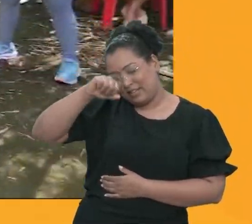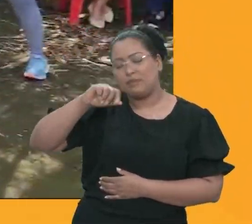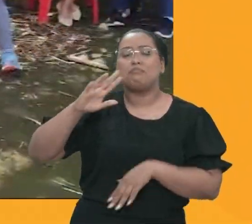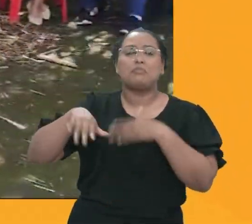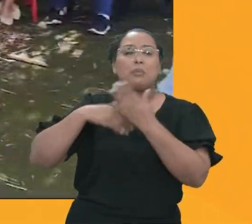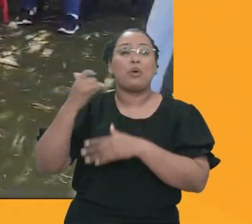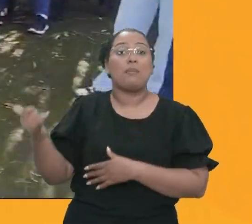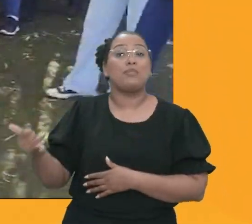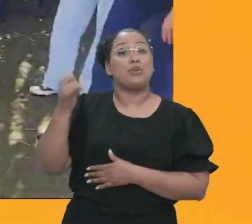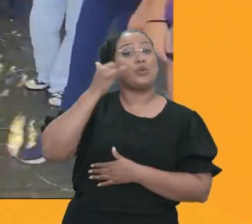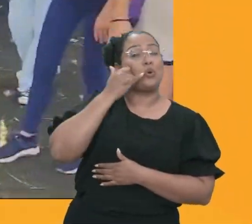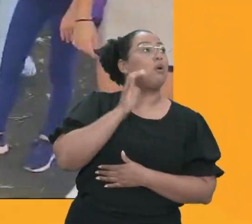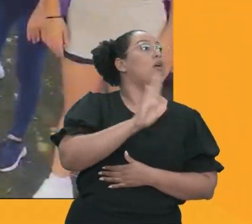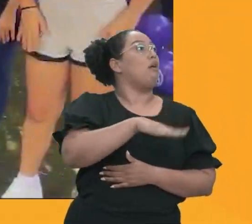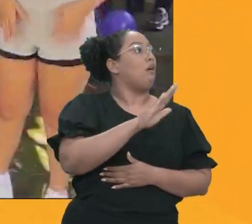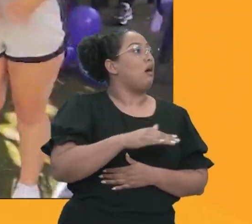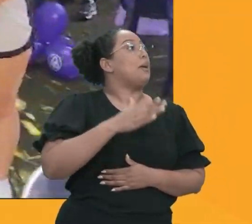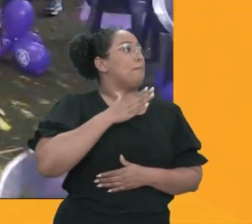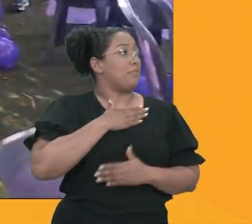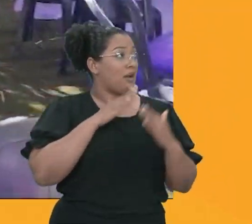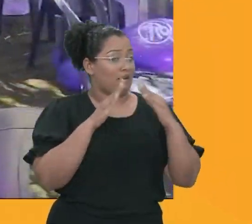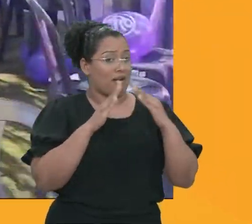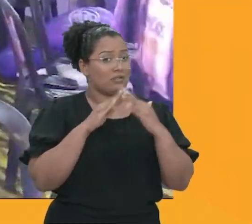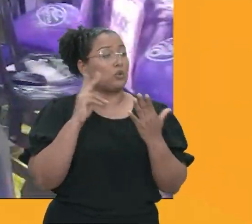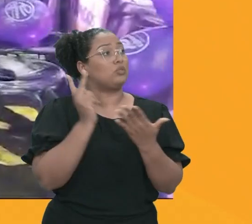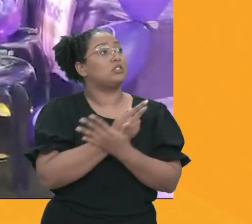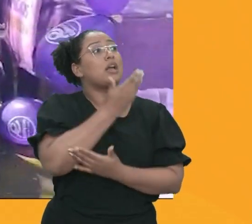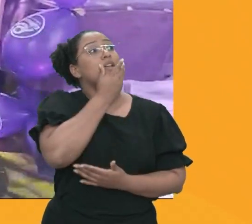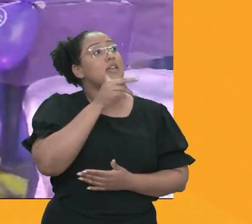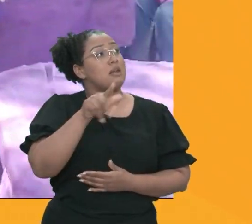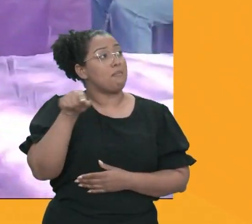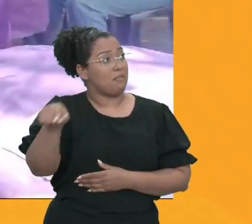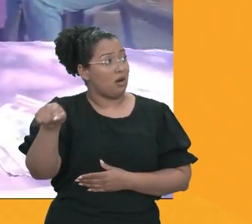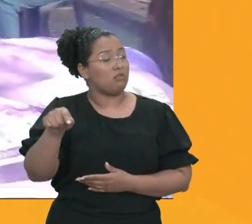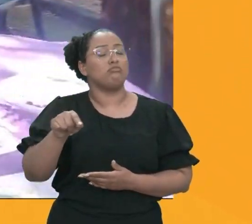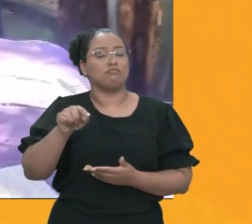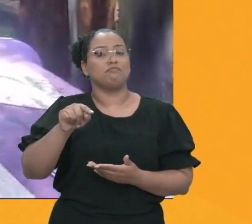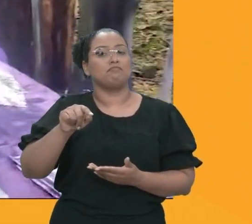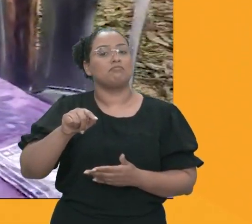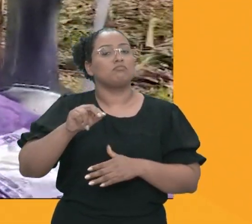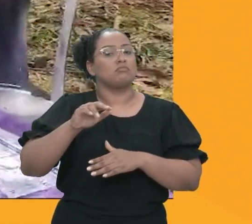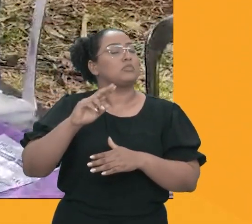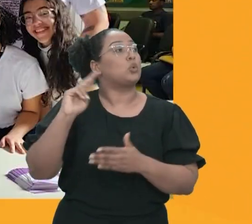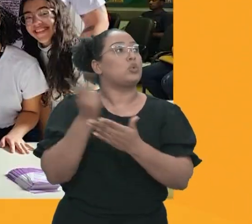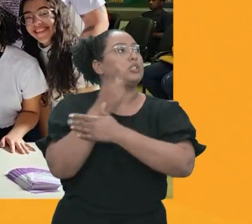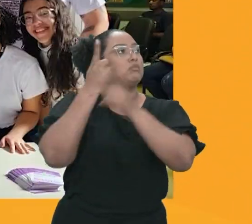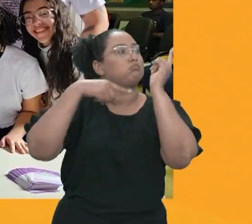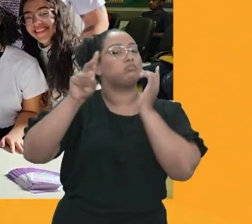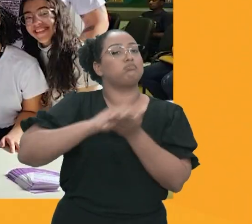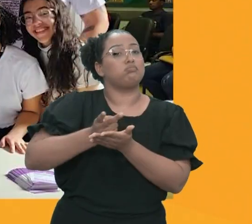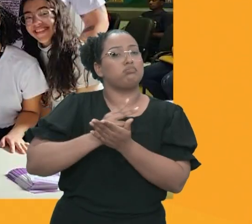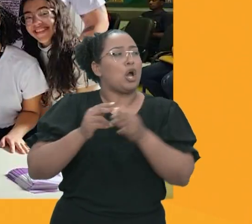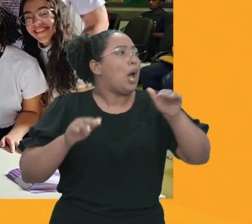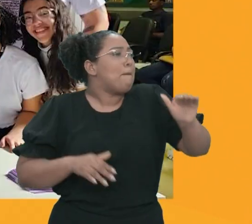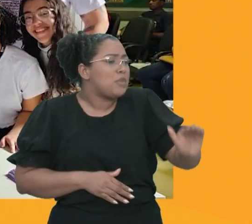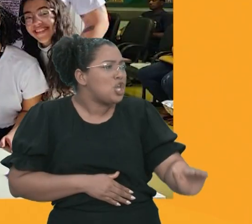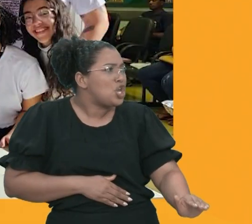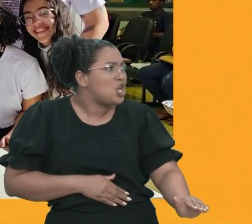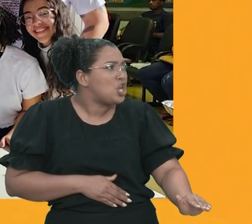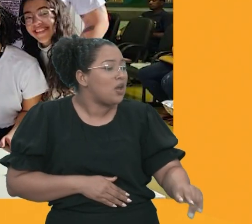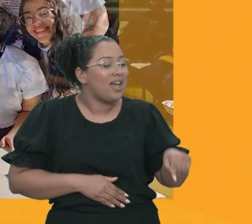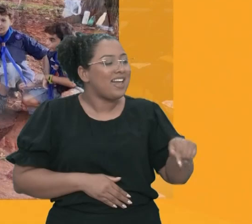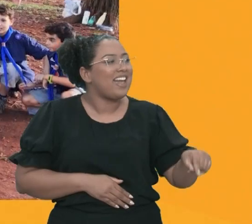que na casa dela teve um dia que um dos irmãos teve uma crise e o irmão menor estava sozinho, né? E ele